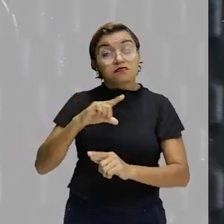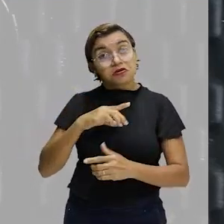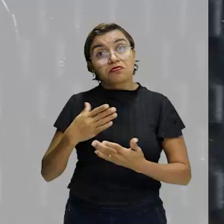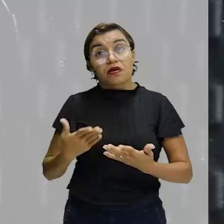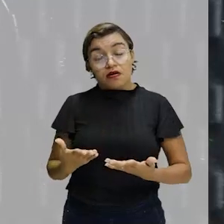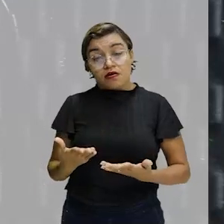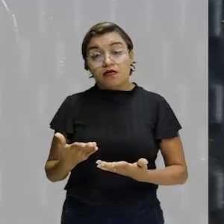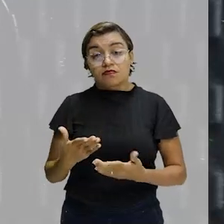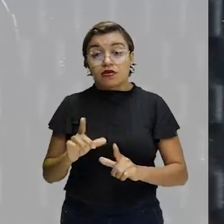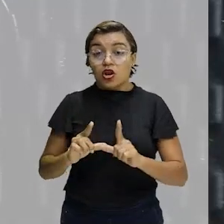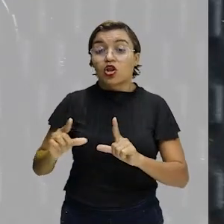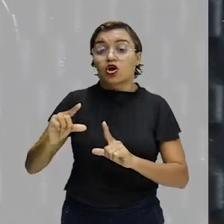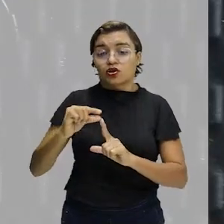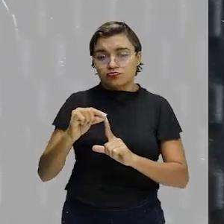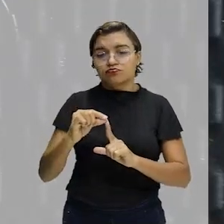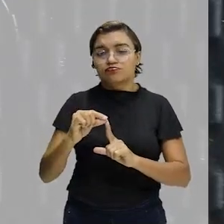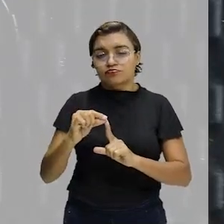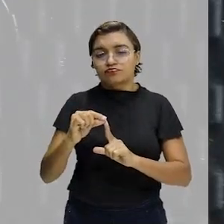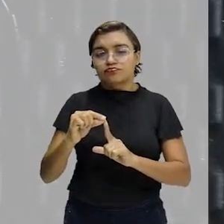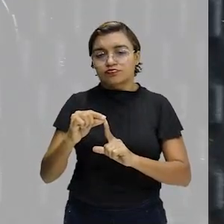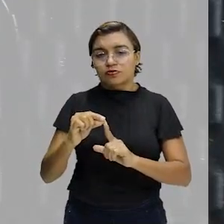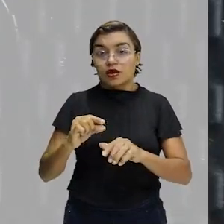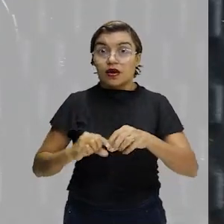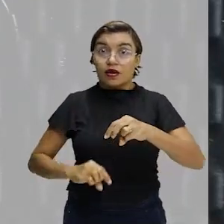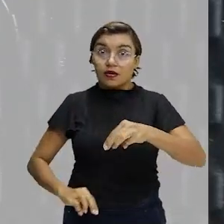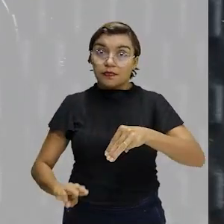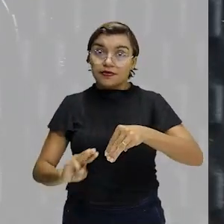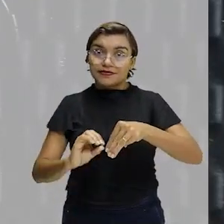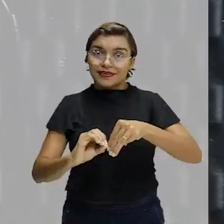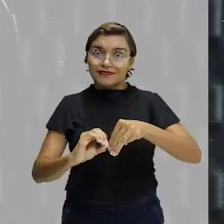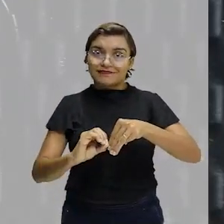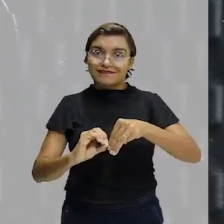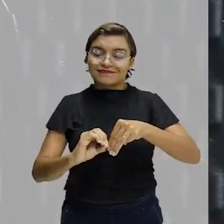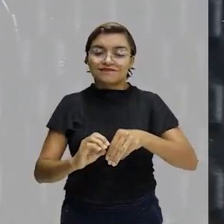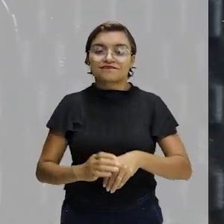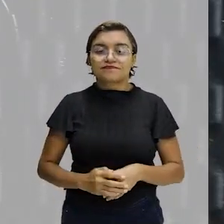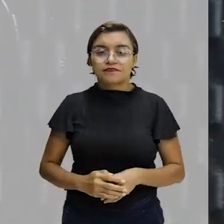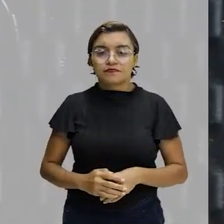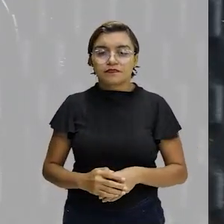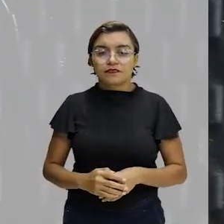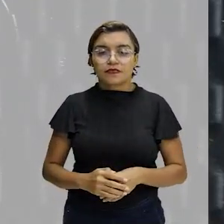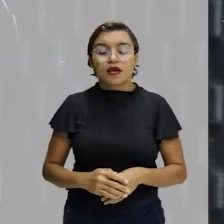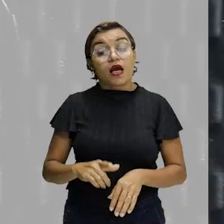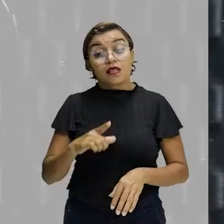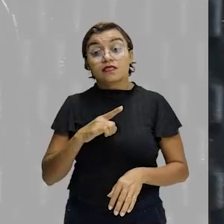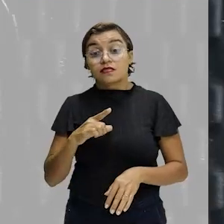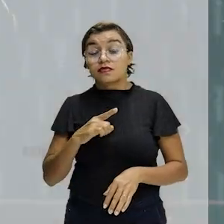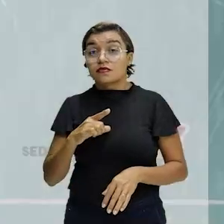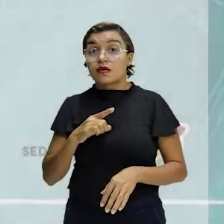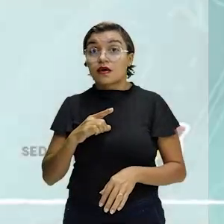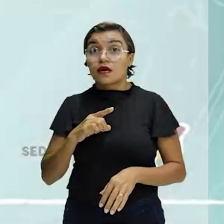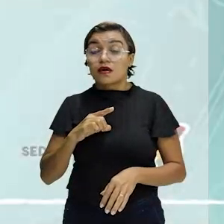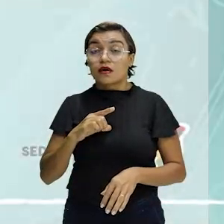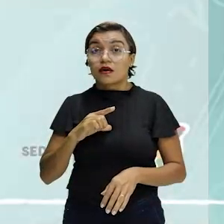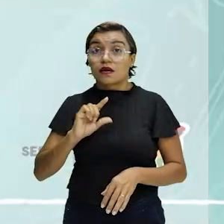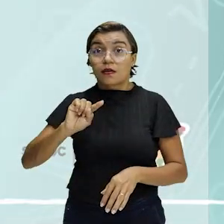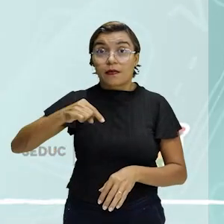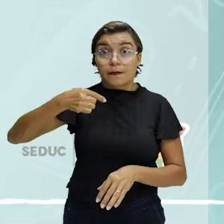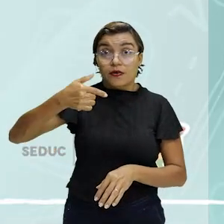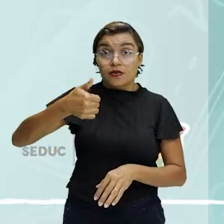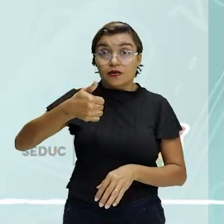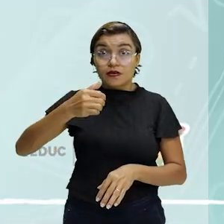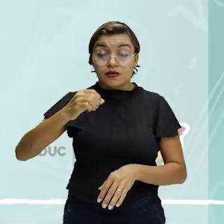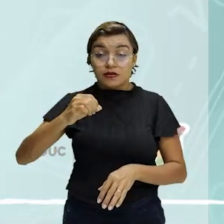mim, é o logaritmando, no nosso caso, o M0. Perceba que aqui eu tenho uma potência de base 10.